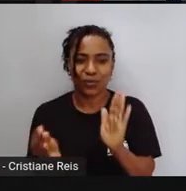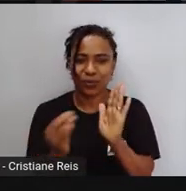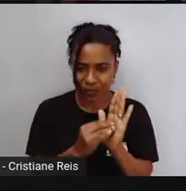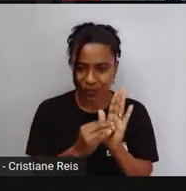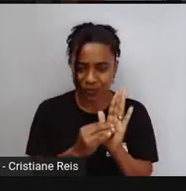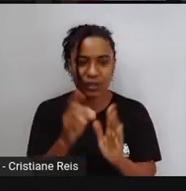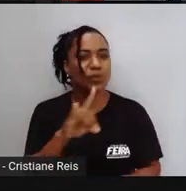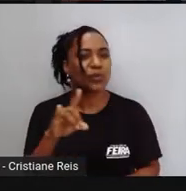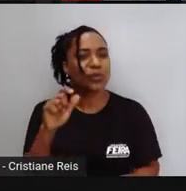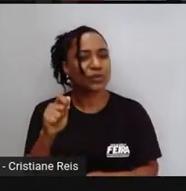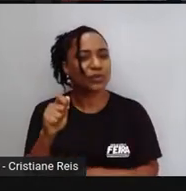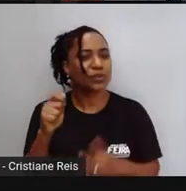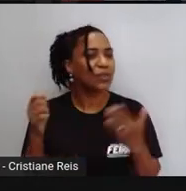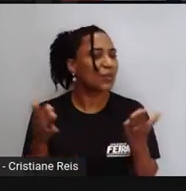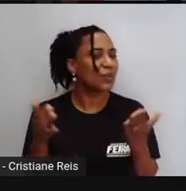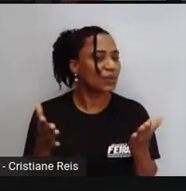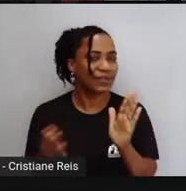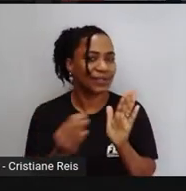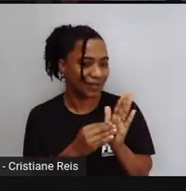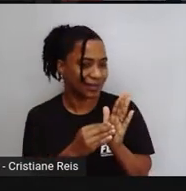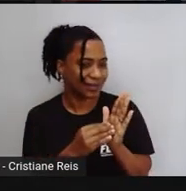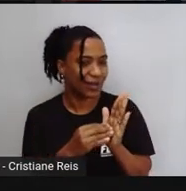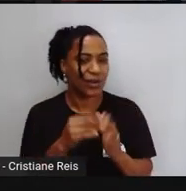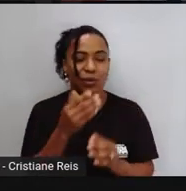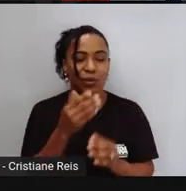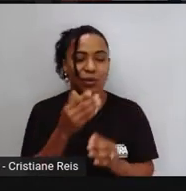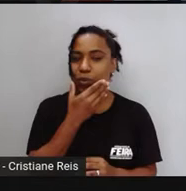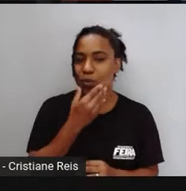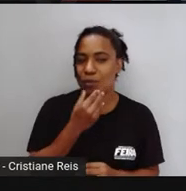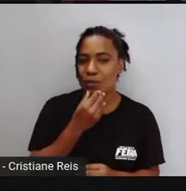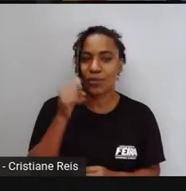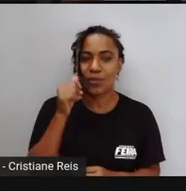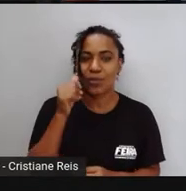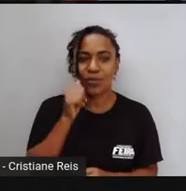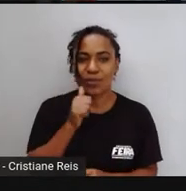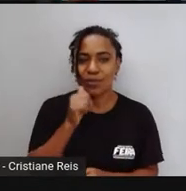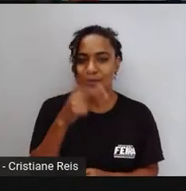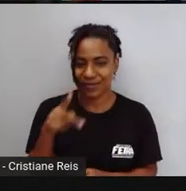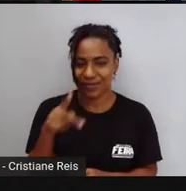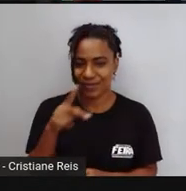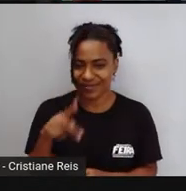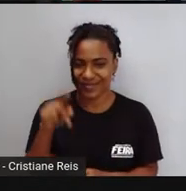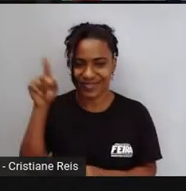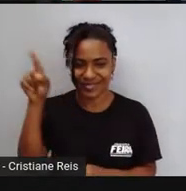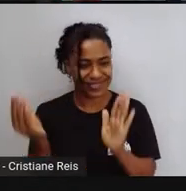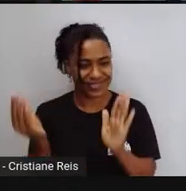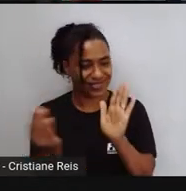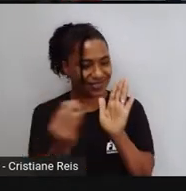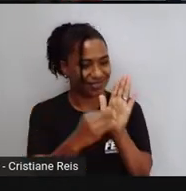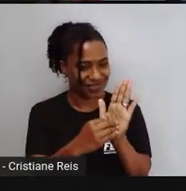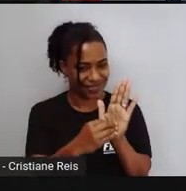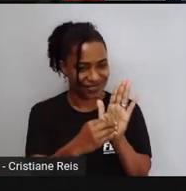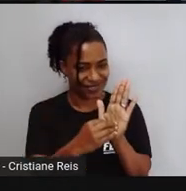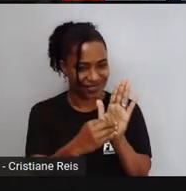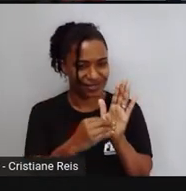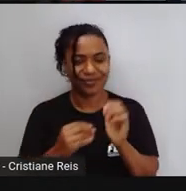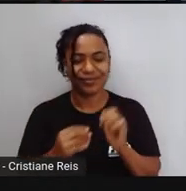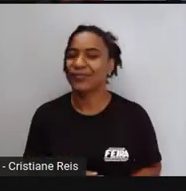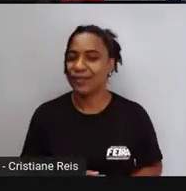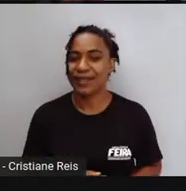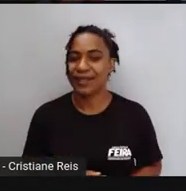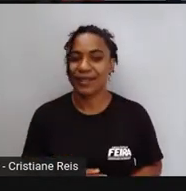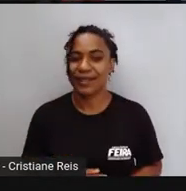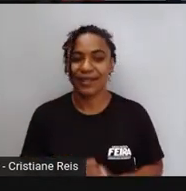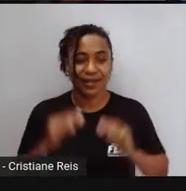data de nossa aula de hoje, and teacher, o nome do seu professor ou sua professora de inglês. Abaixo do